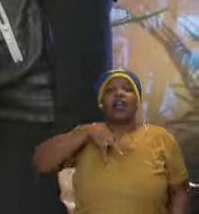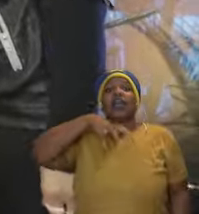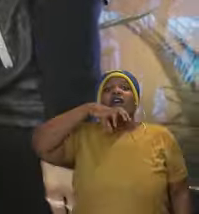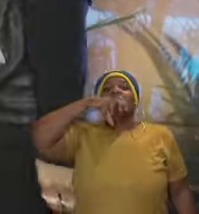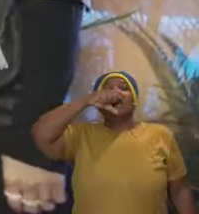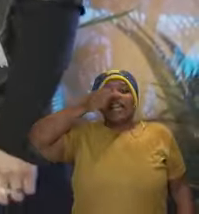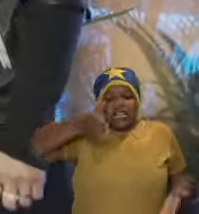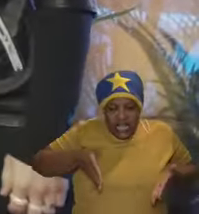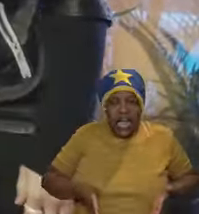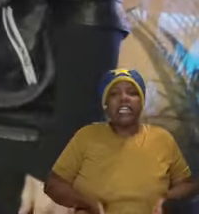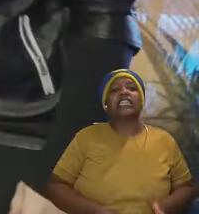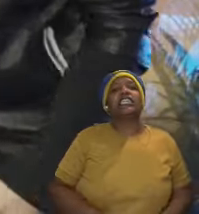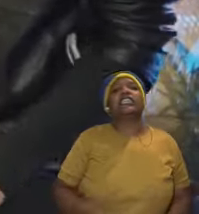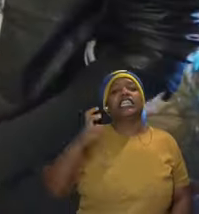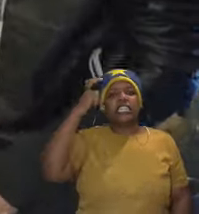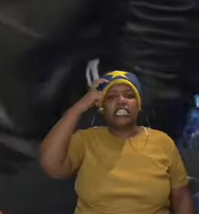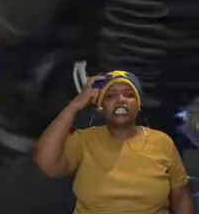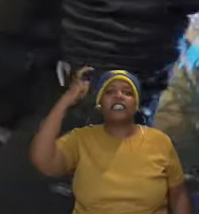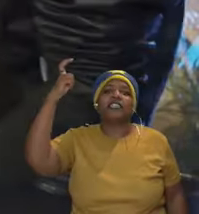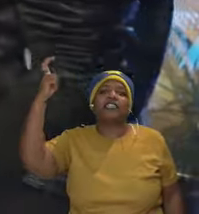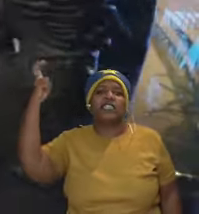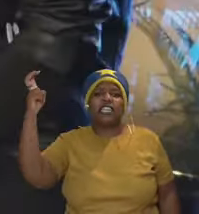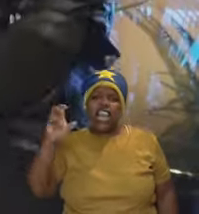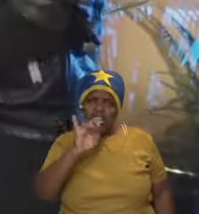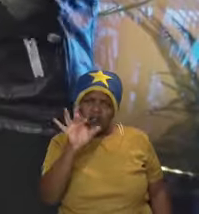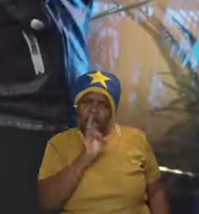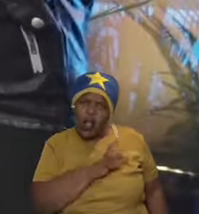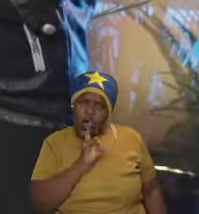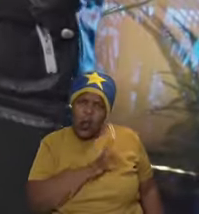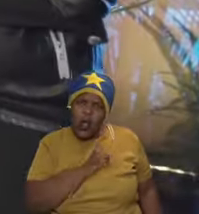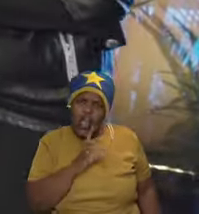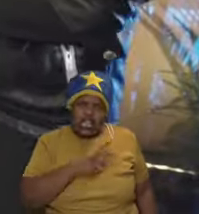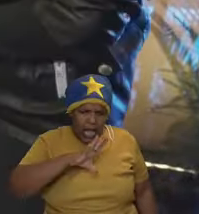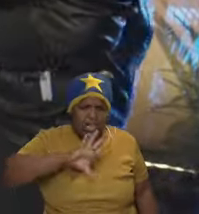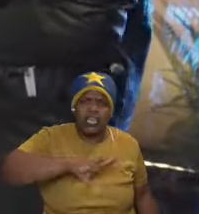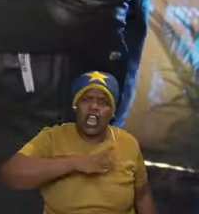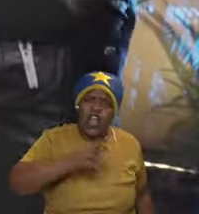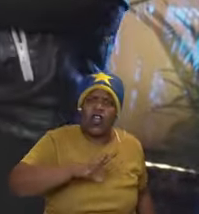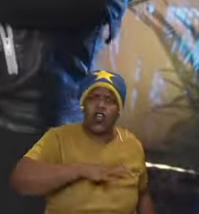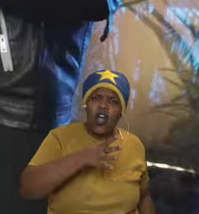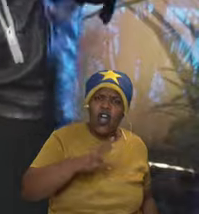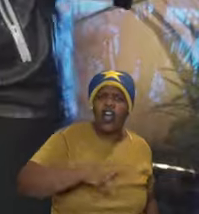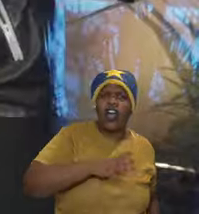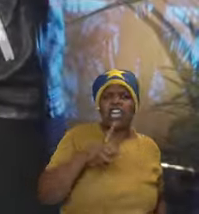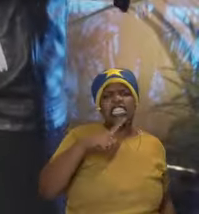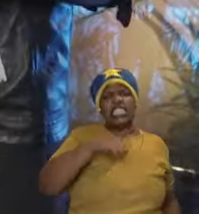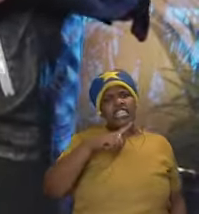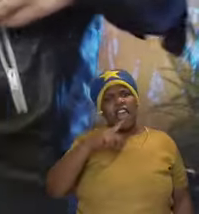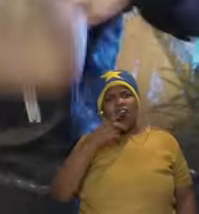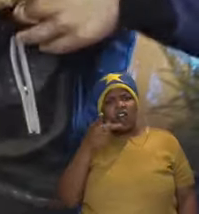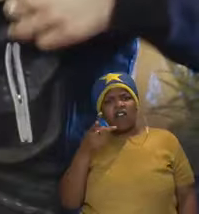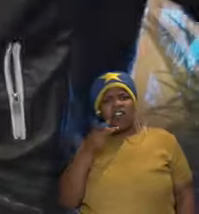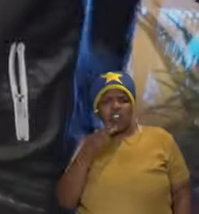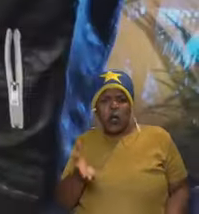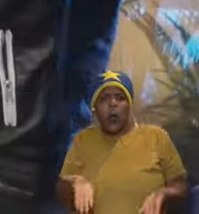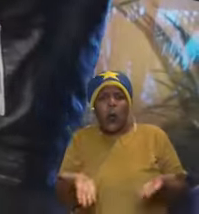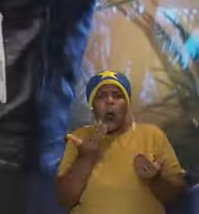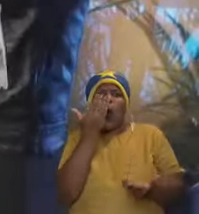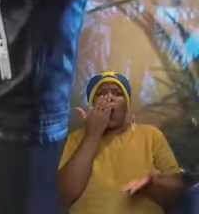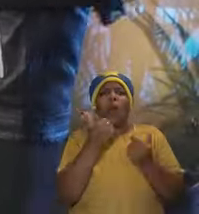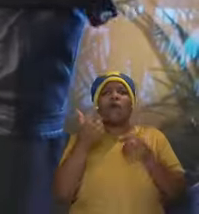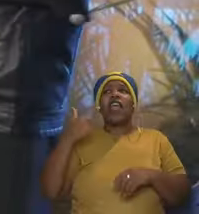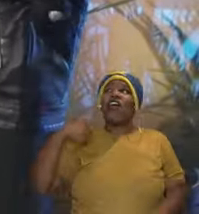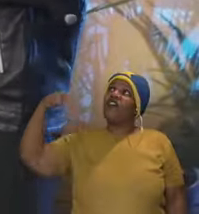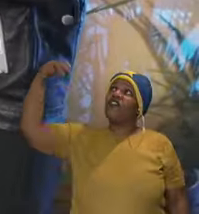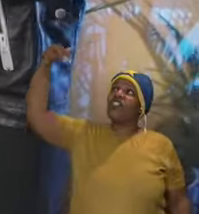nasce o gênio. Tic-tac, se for com medo tem que ter coragem. Tic-tac, então come terra porque eu vim de